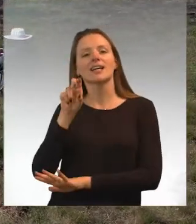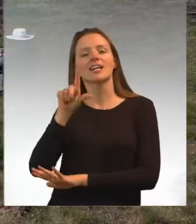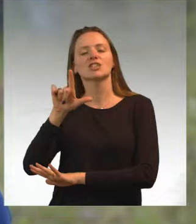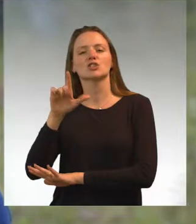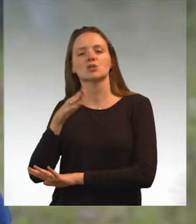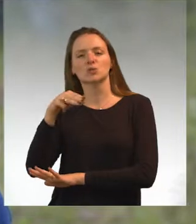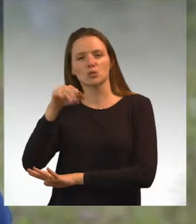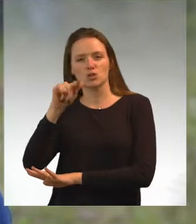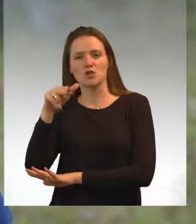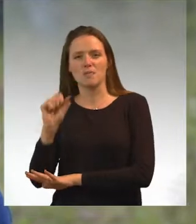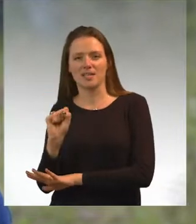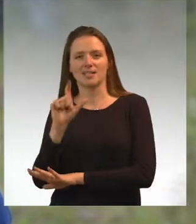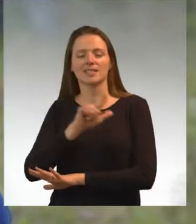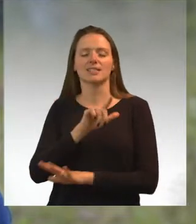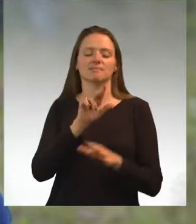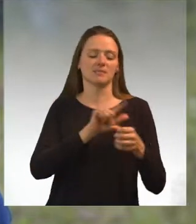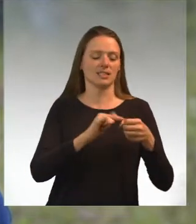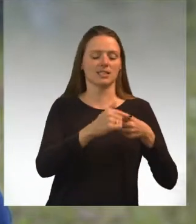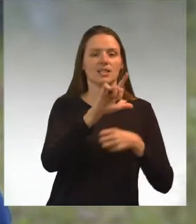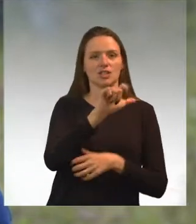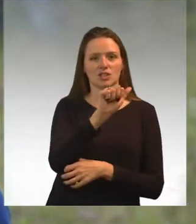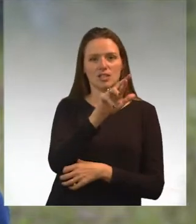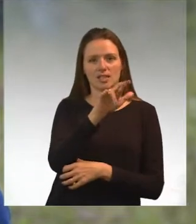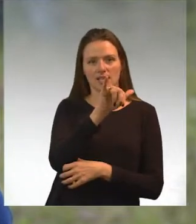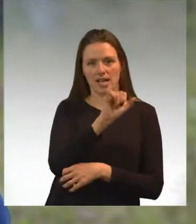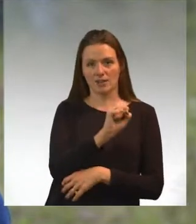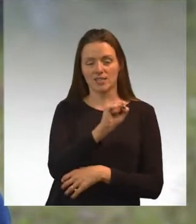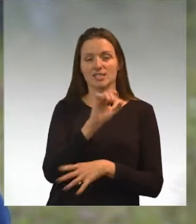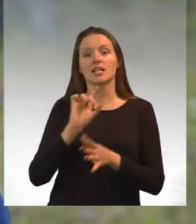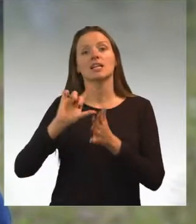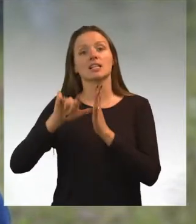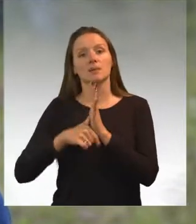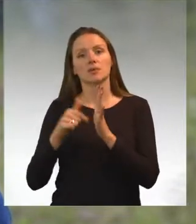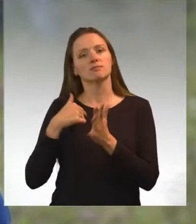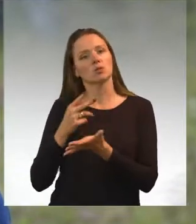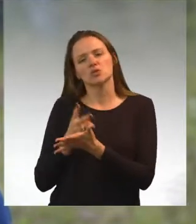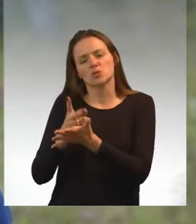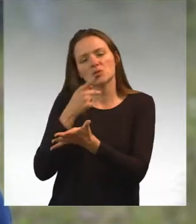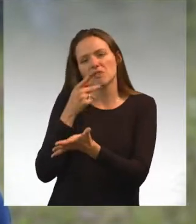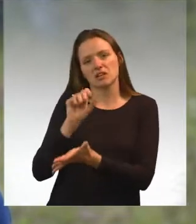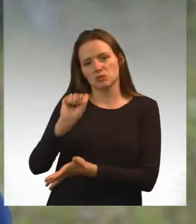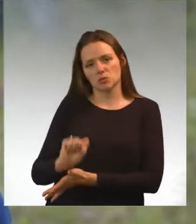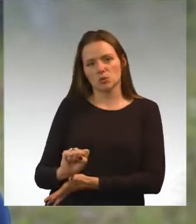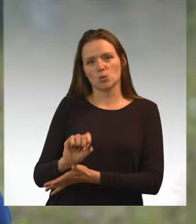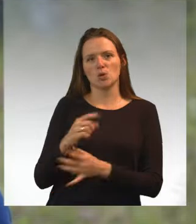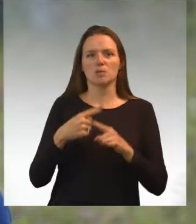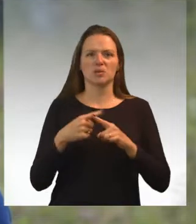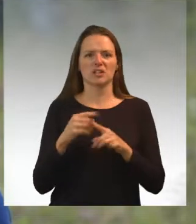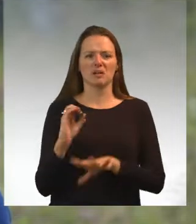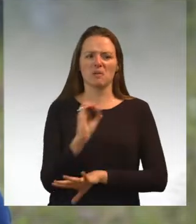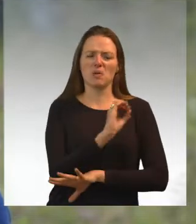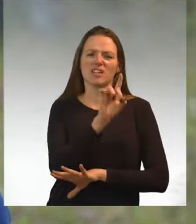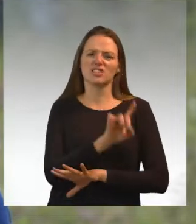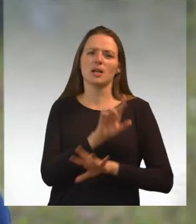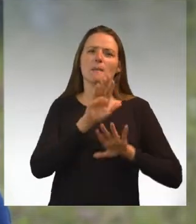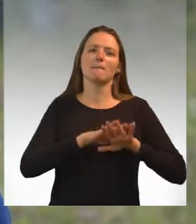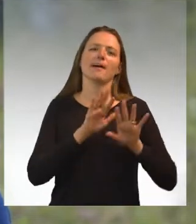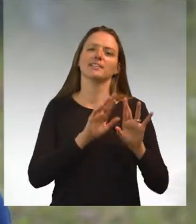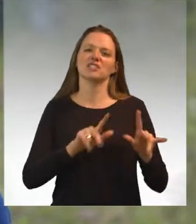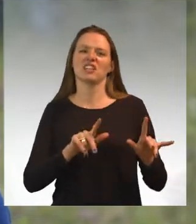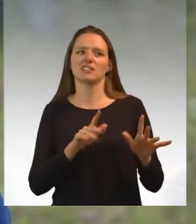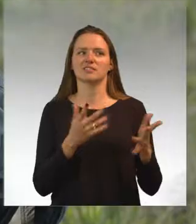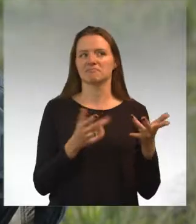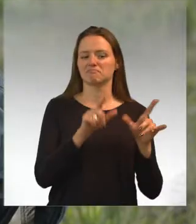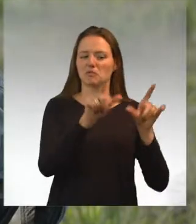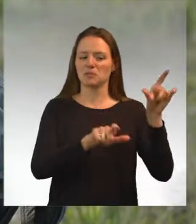Lavras, e mudaram depois para oeste de Minas, mas continuo falando sul. Porque o oeste é uma gente diferente, assim, meio gente